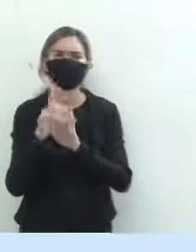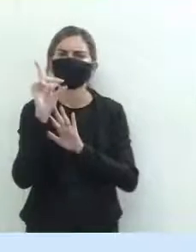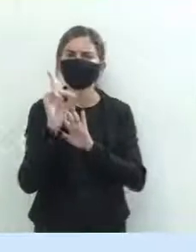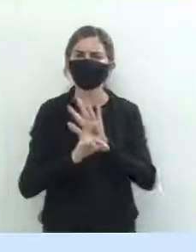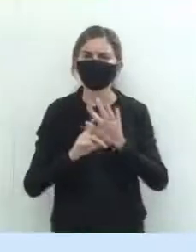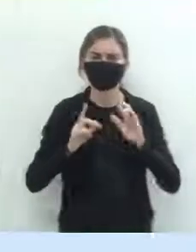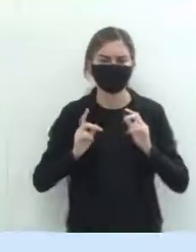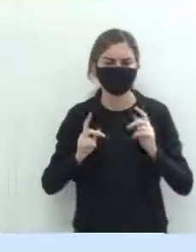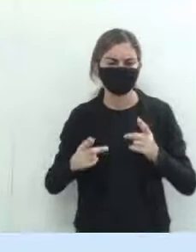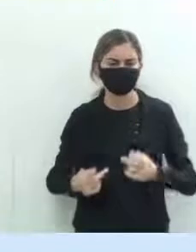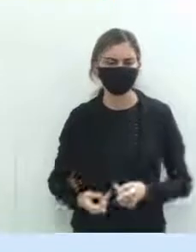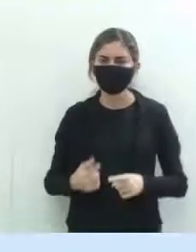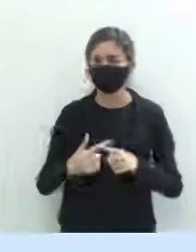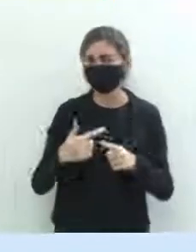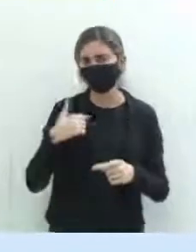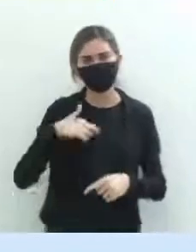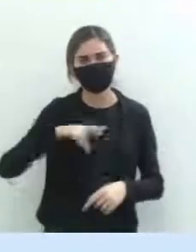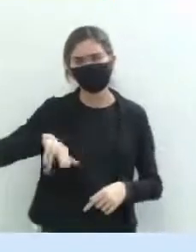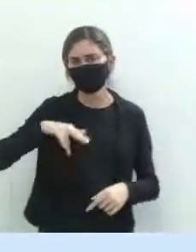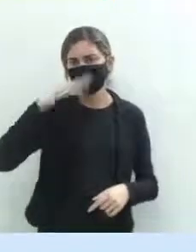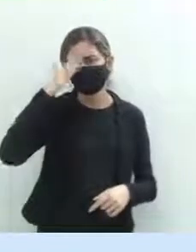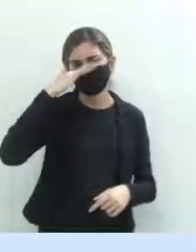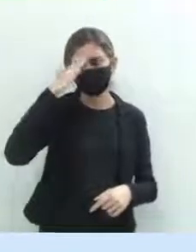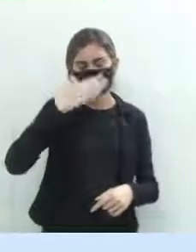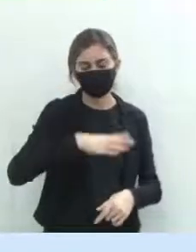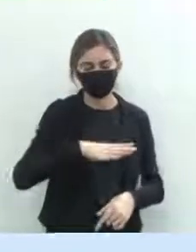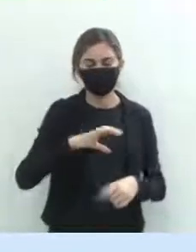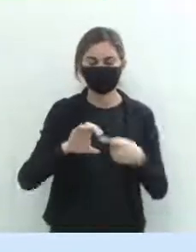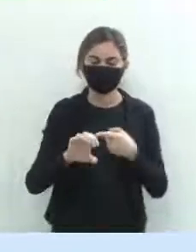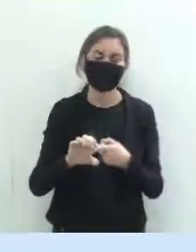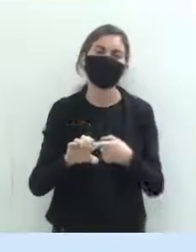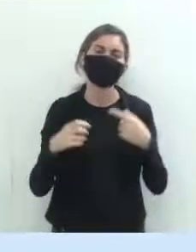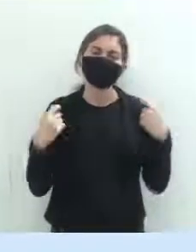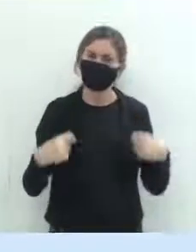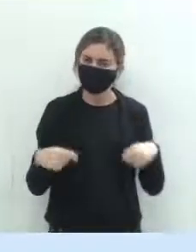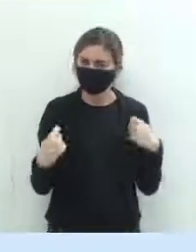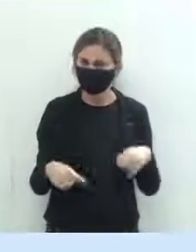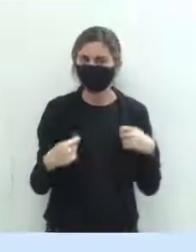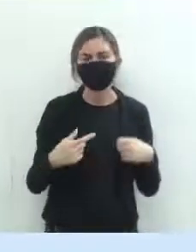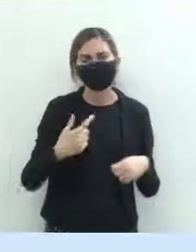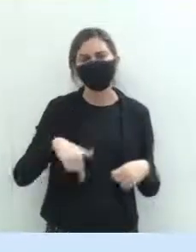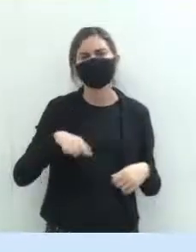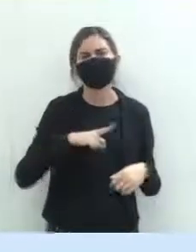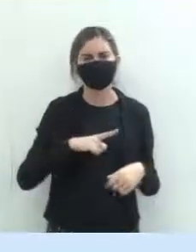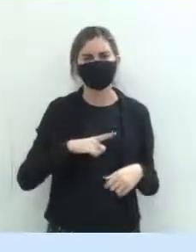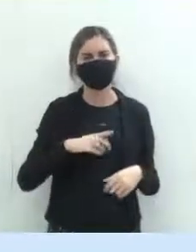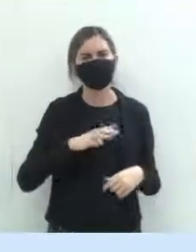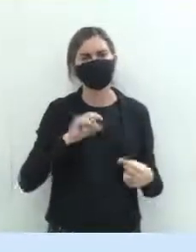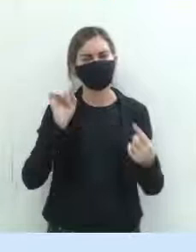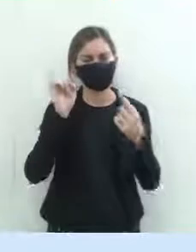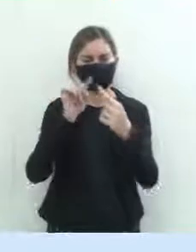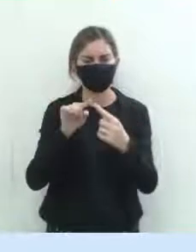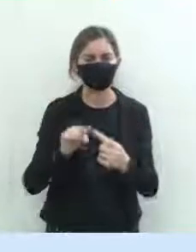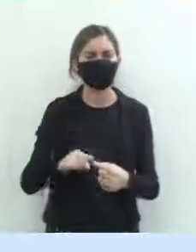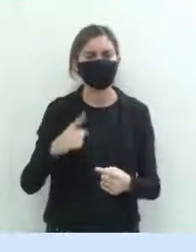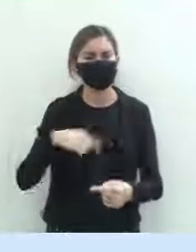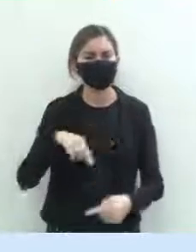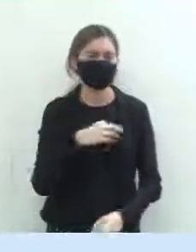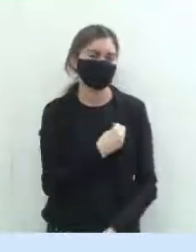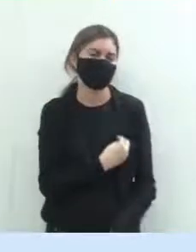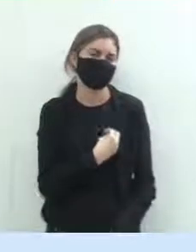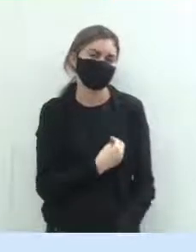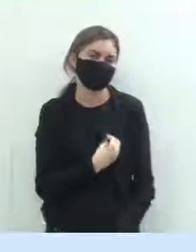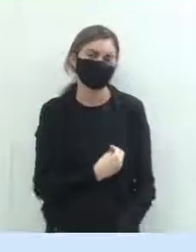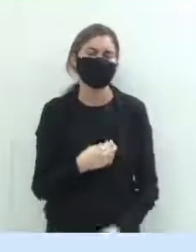direitos humanos porque não entendemos a questão da ética e da necessidade que nós temos dessa aplicação ética na nossa vida,